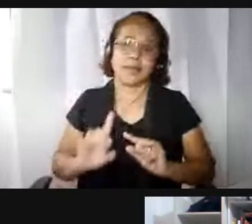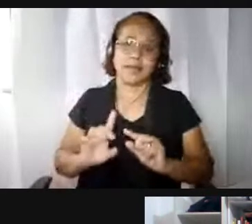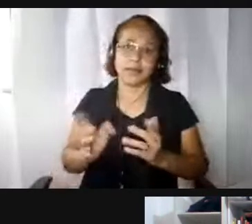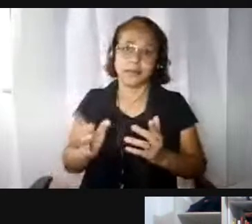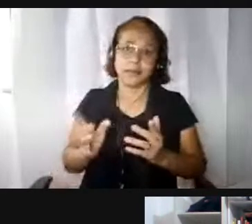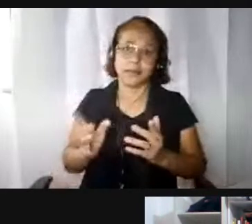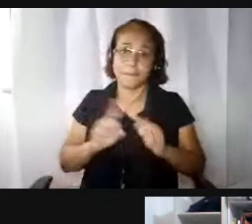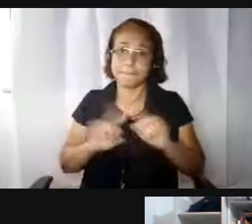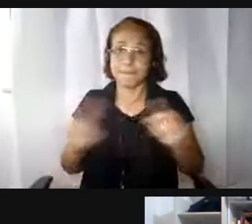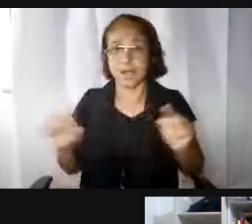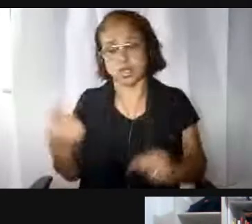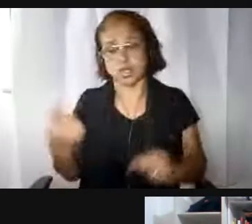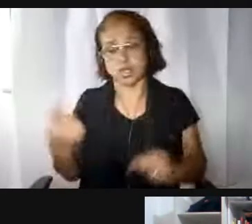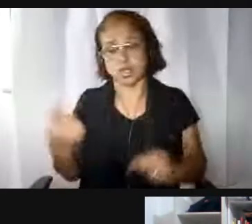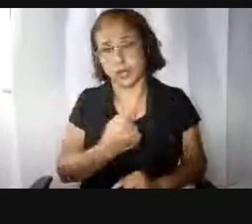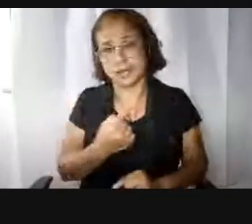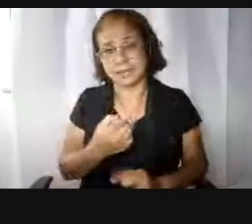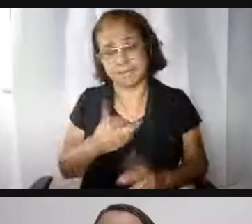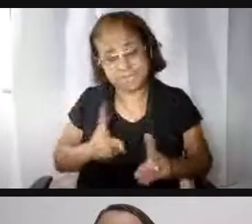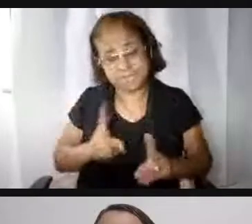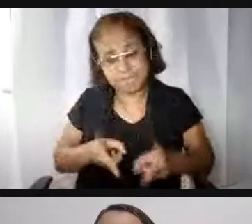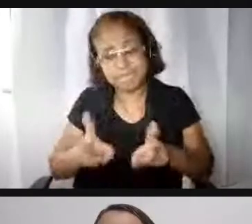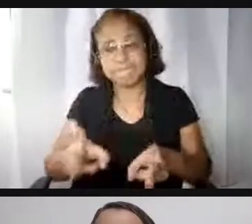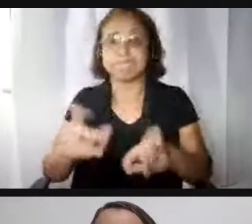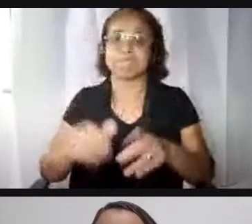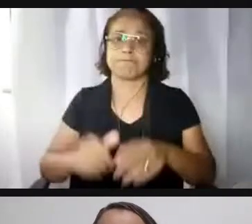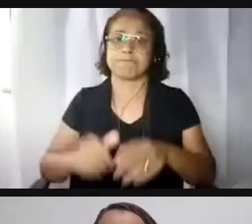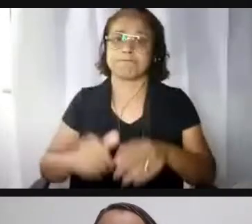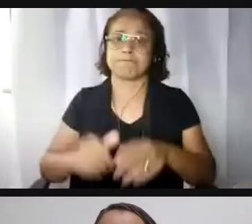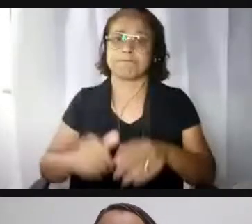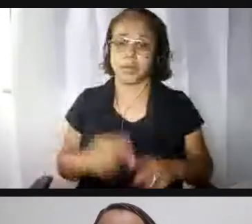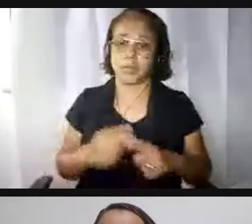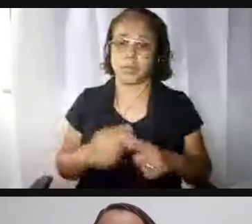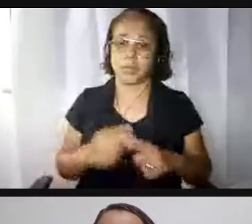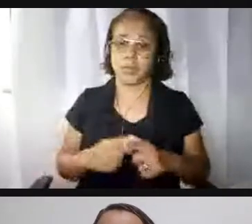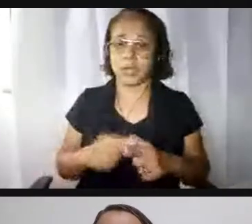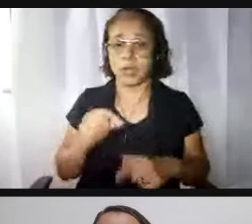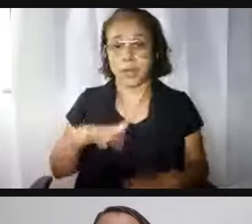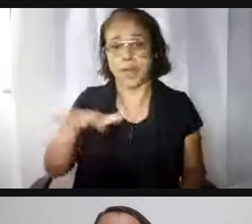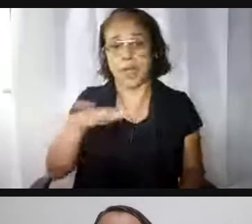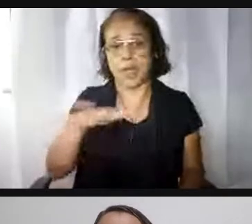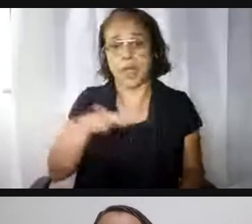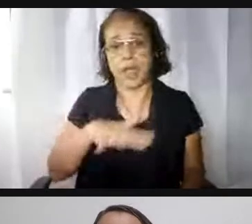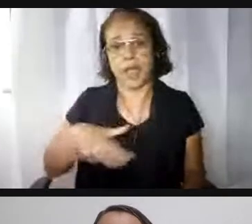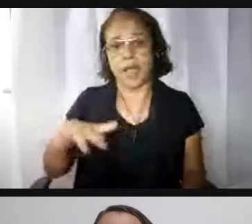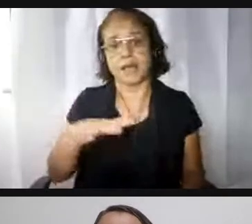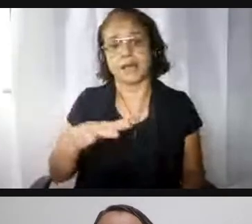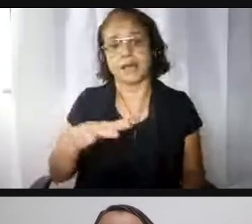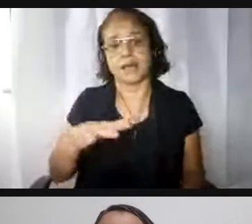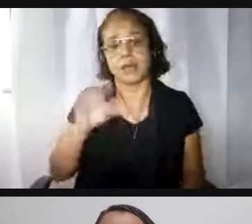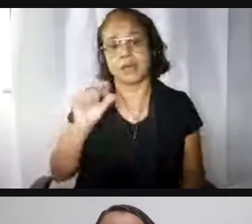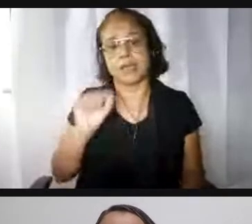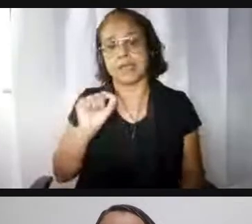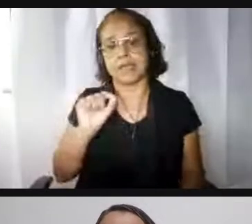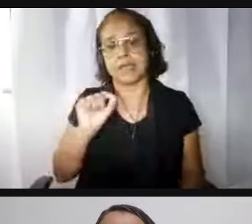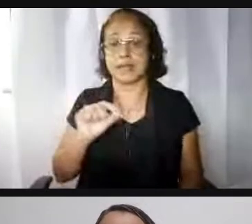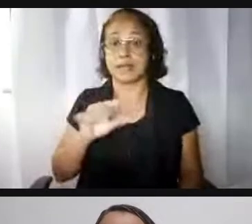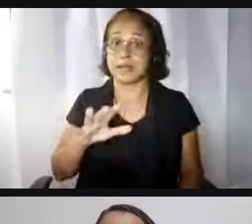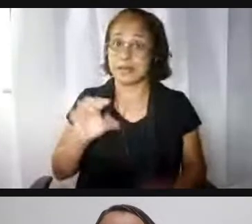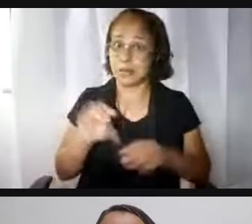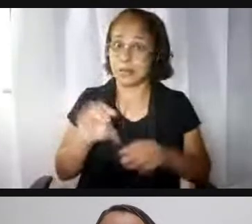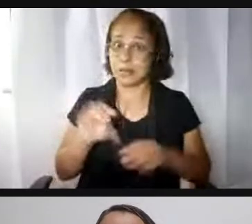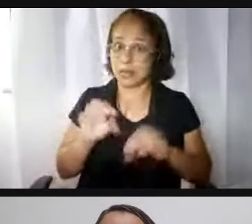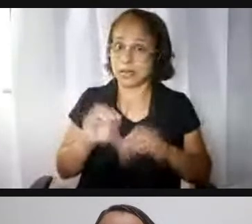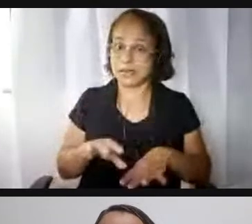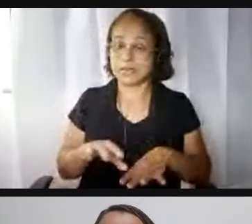acho que é uma das áreas mais recentemente exploradas na história da educação, são as mulheres negras no